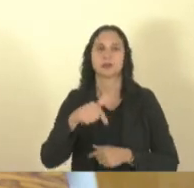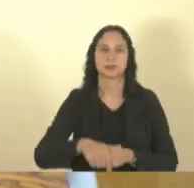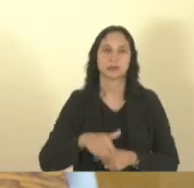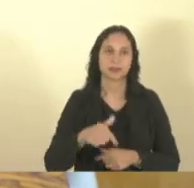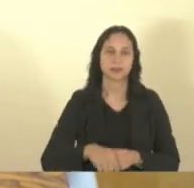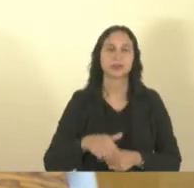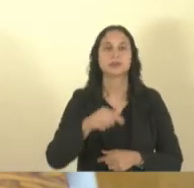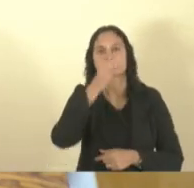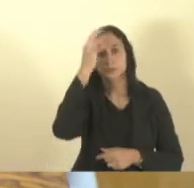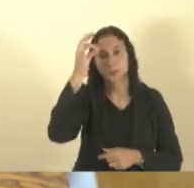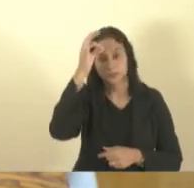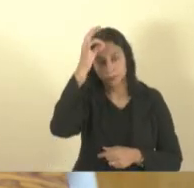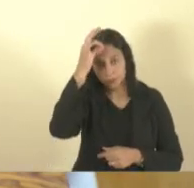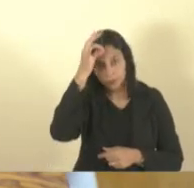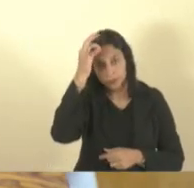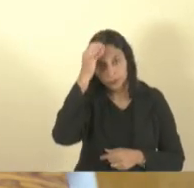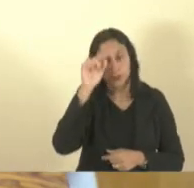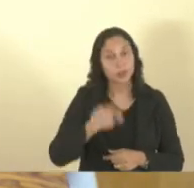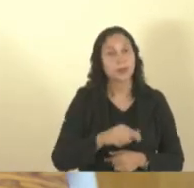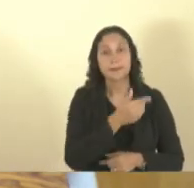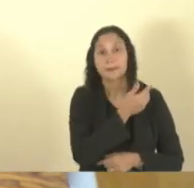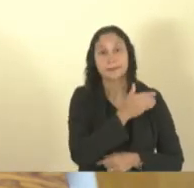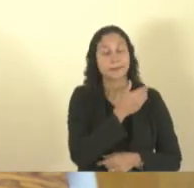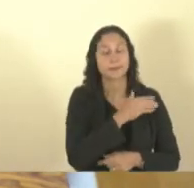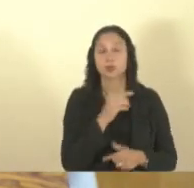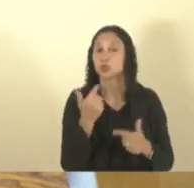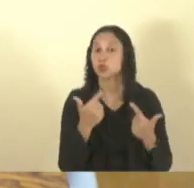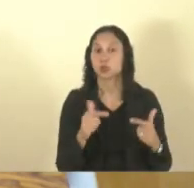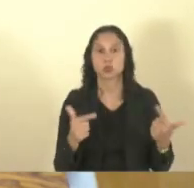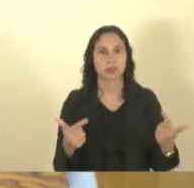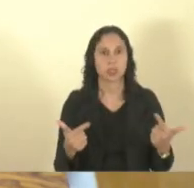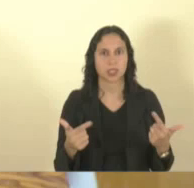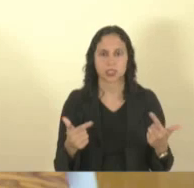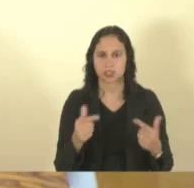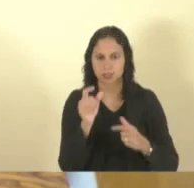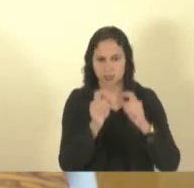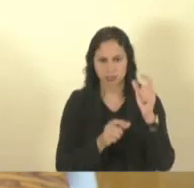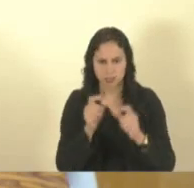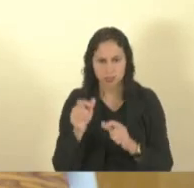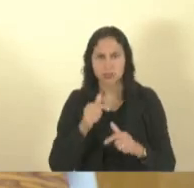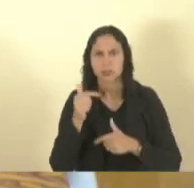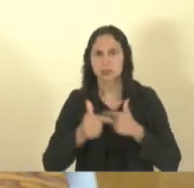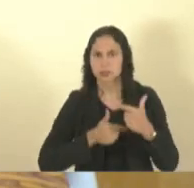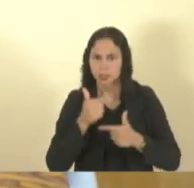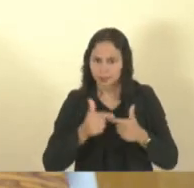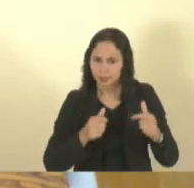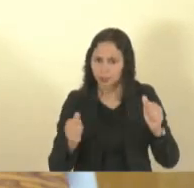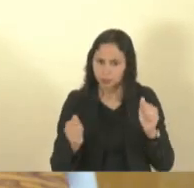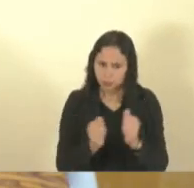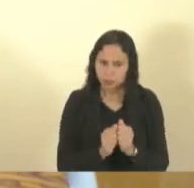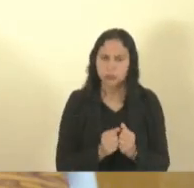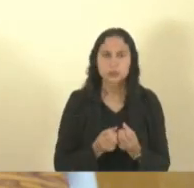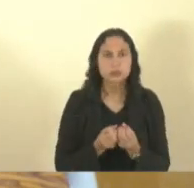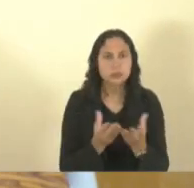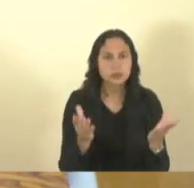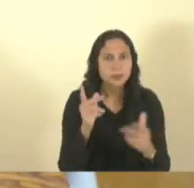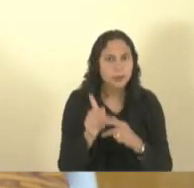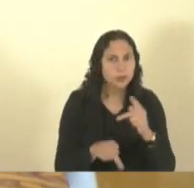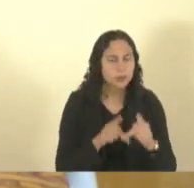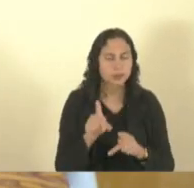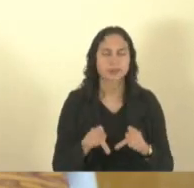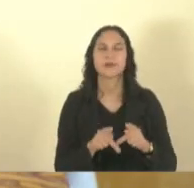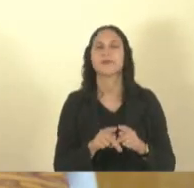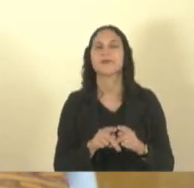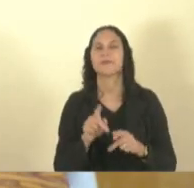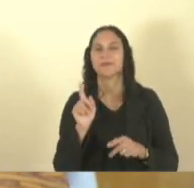público e por não ter preconceito com nenhuma forma de provimento de serviço público ao cidadão. Então, acho que